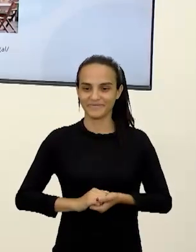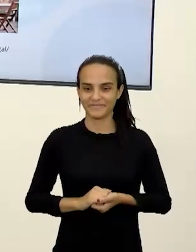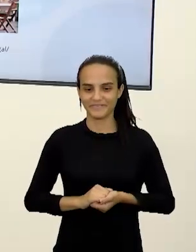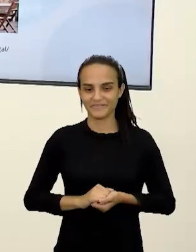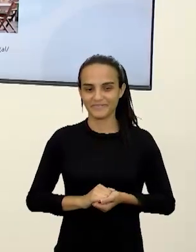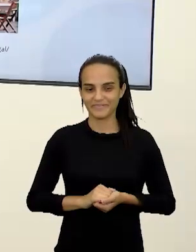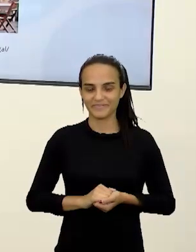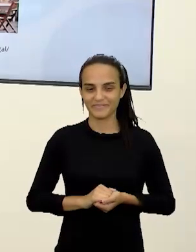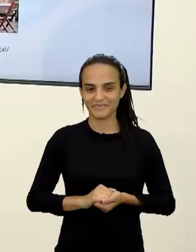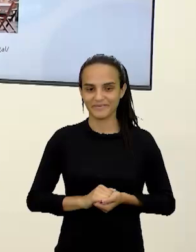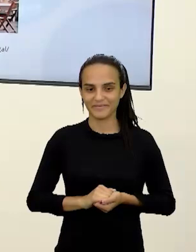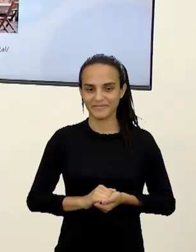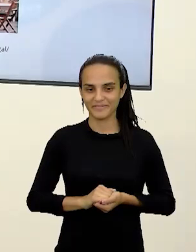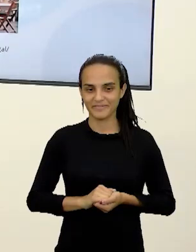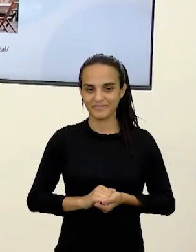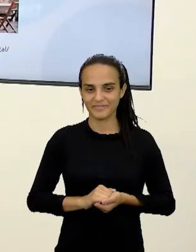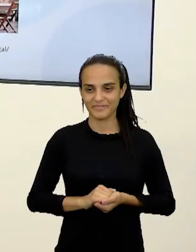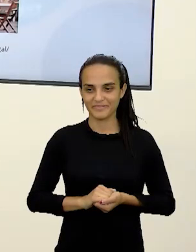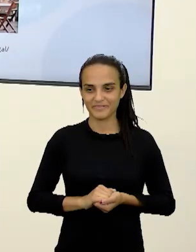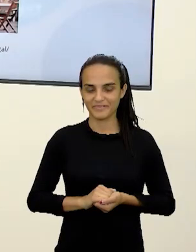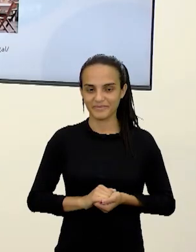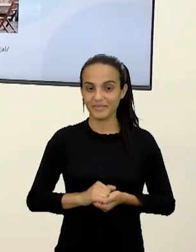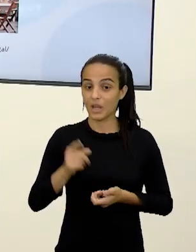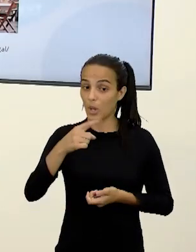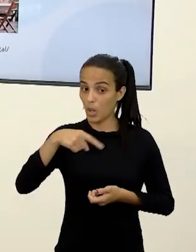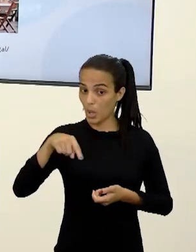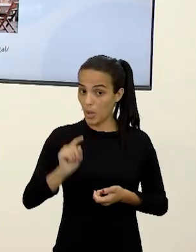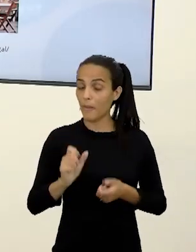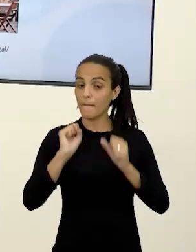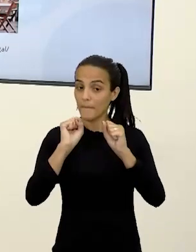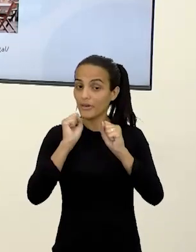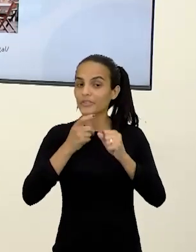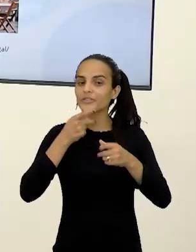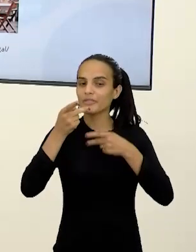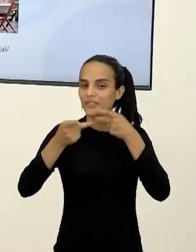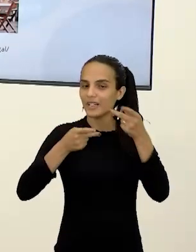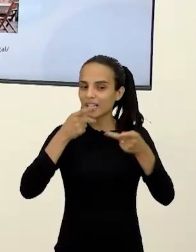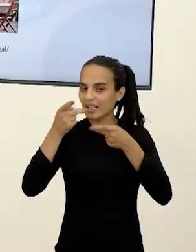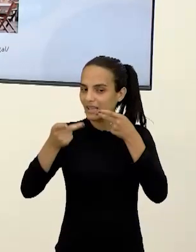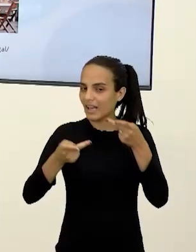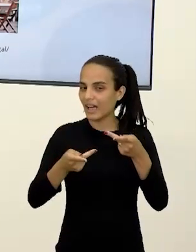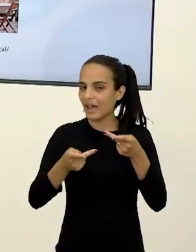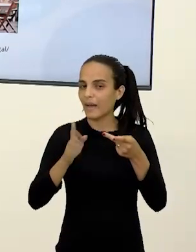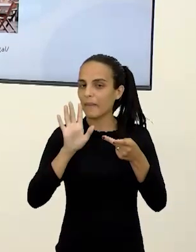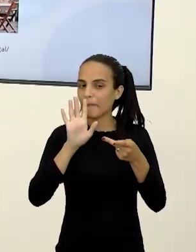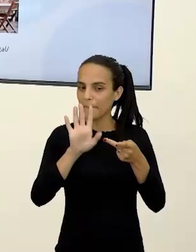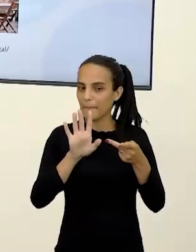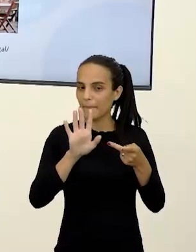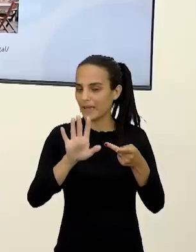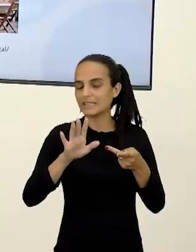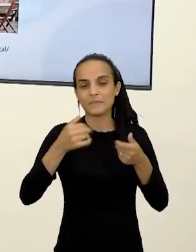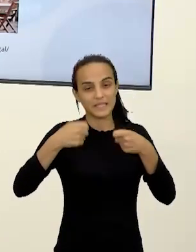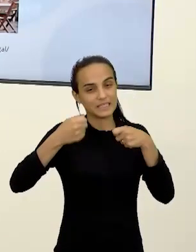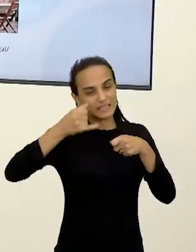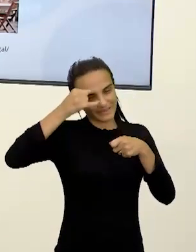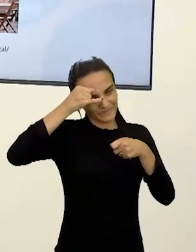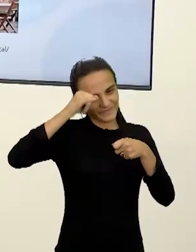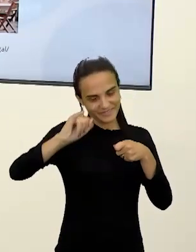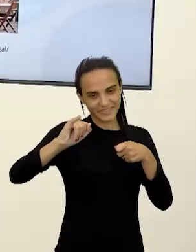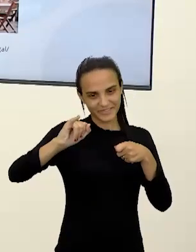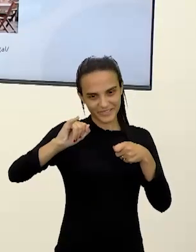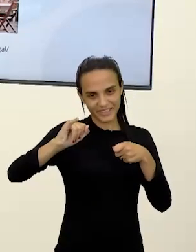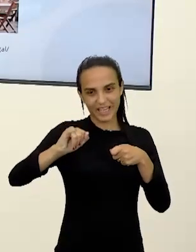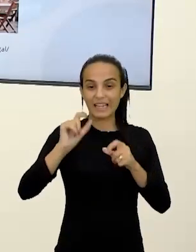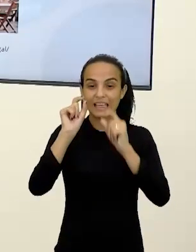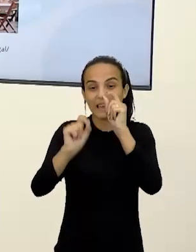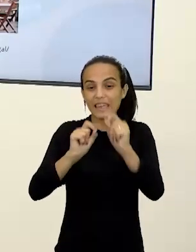É aquilo. A gente pode falar sobre elas, mas é bom, no nosso caso, evitar levemente falar sobre